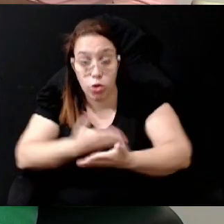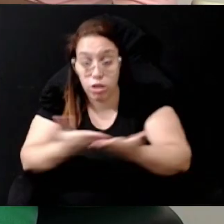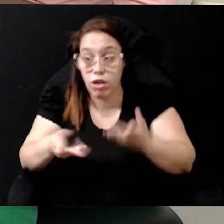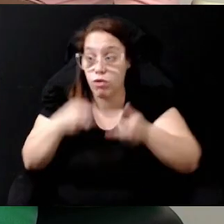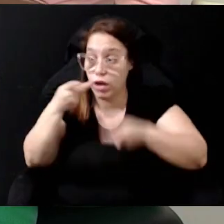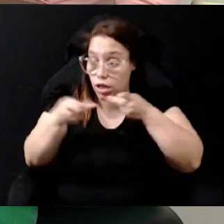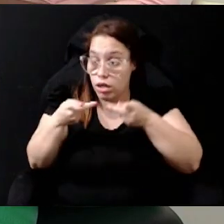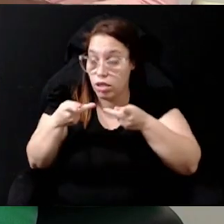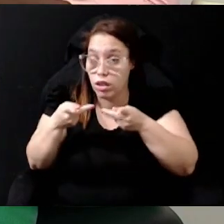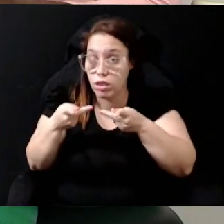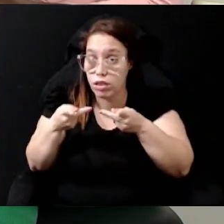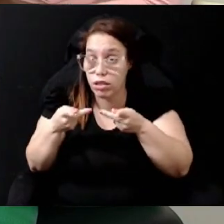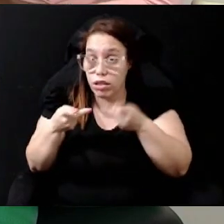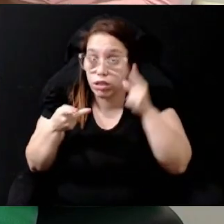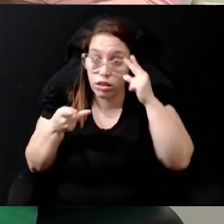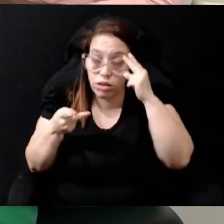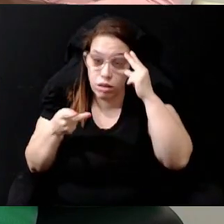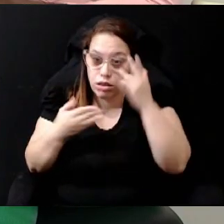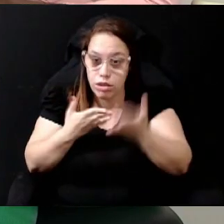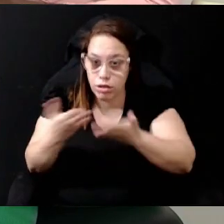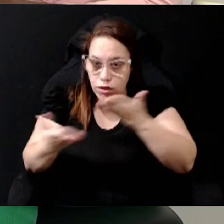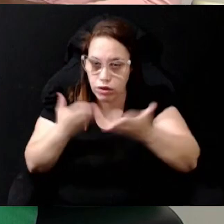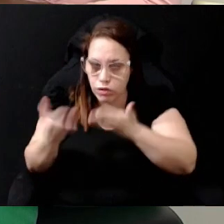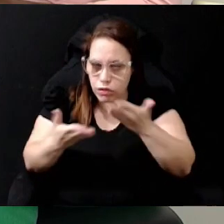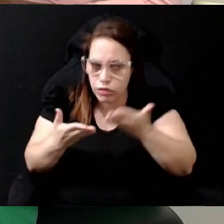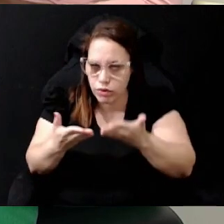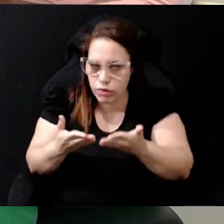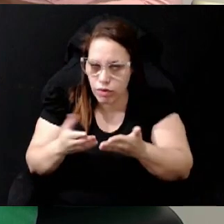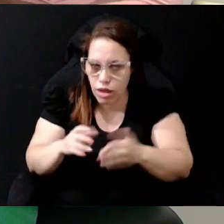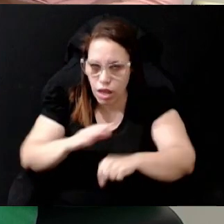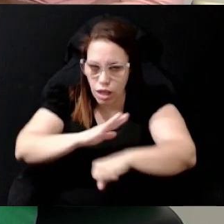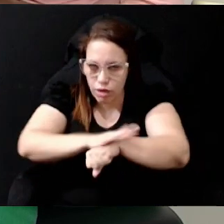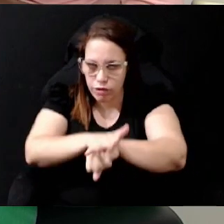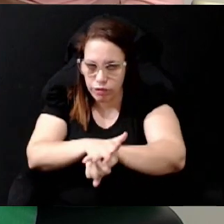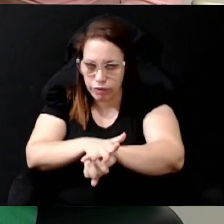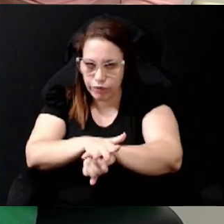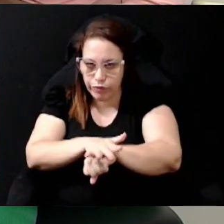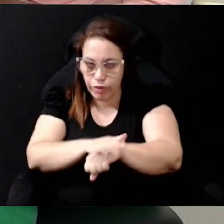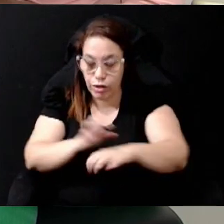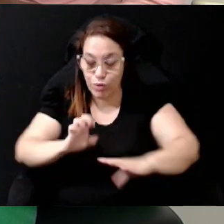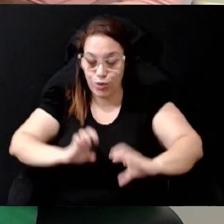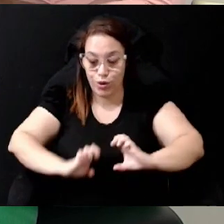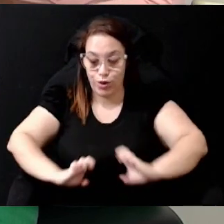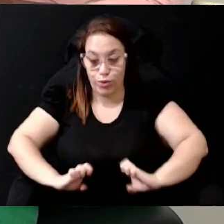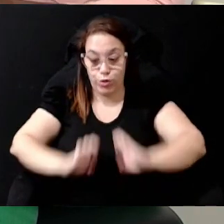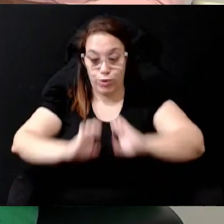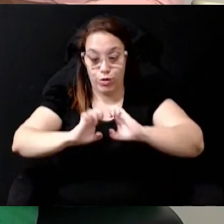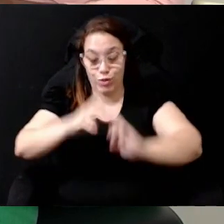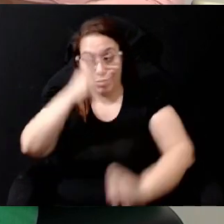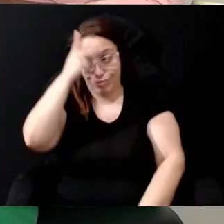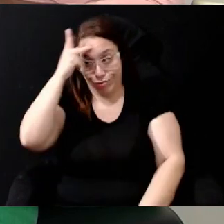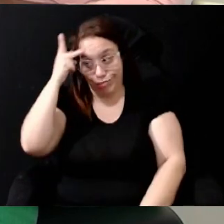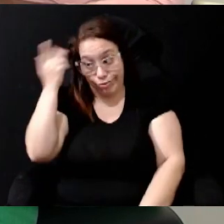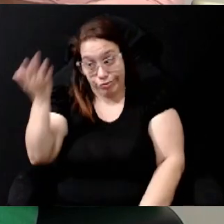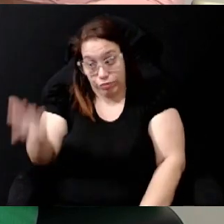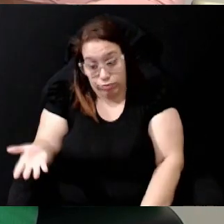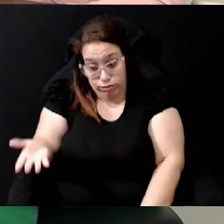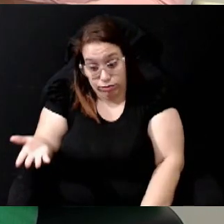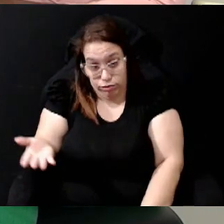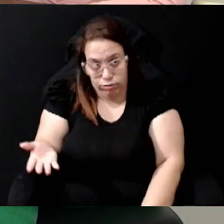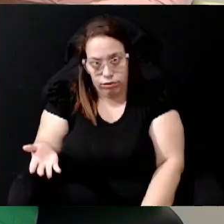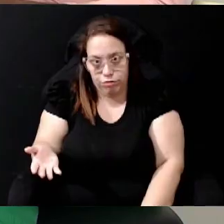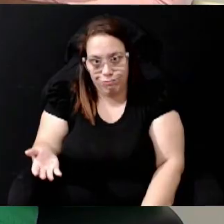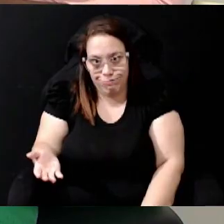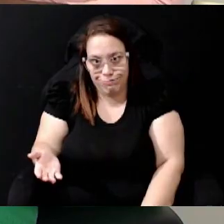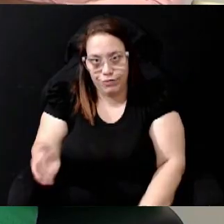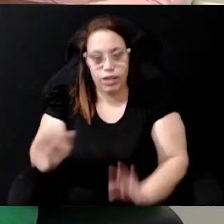em poder falar sobre isso. Quando a gente fala sobre racismo, quando a gente começa a querer mexer na estrutura do racismo, a gente mexe nos privilégios das pessoas, né? Ah, sem